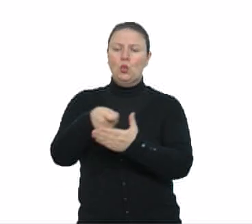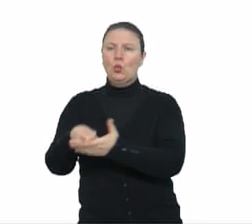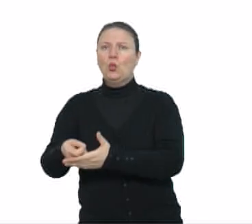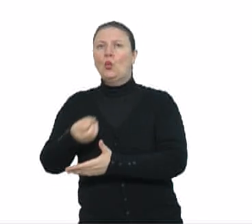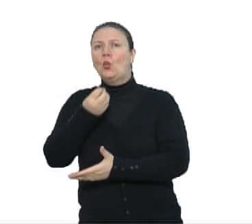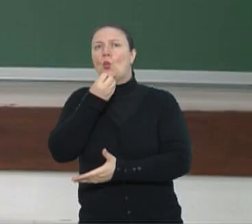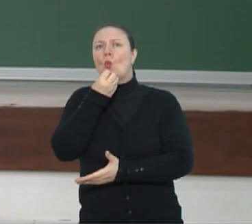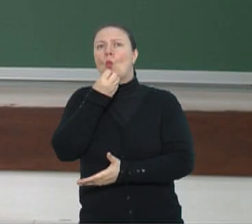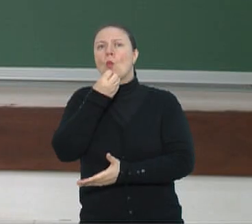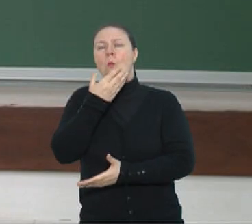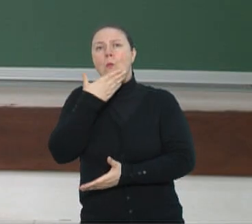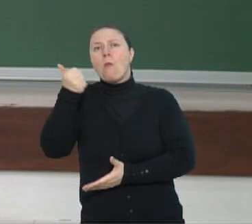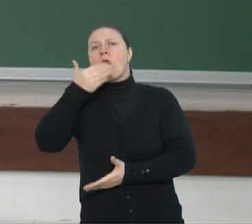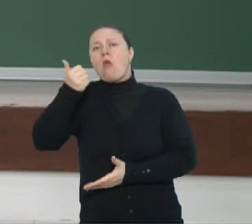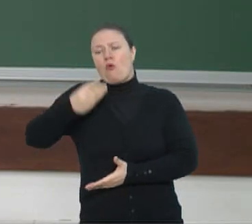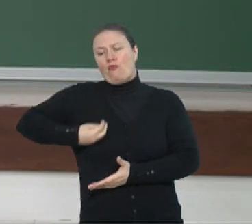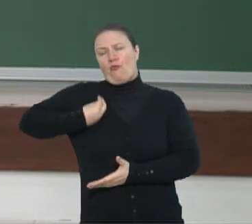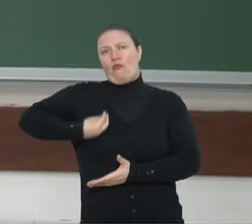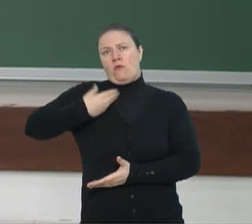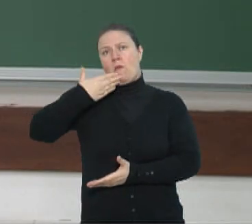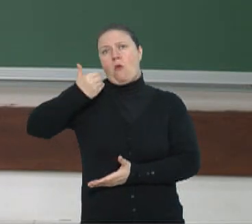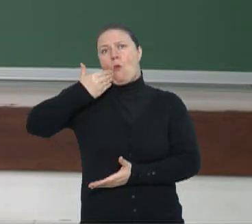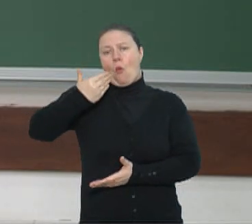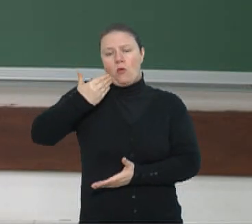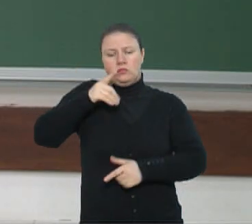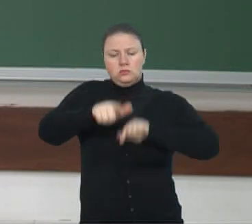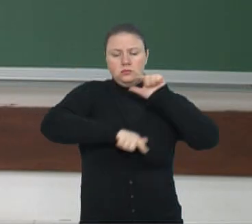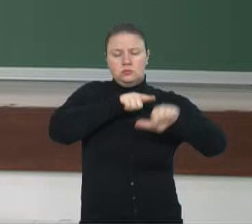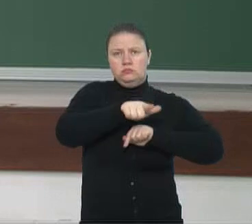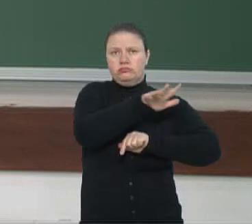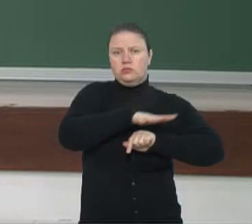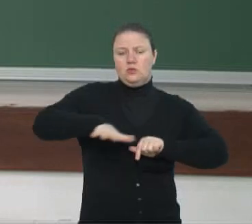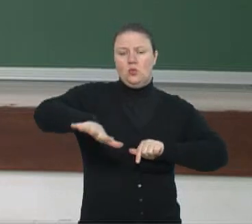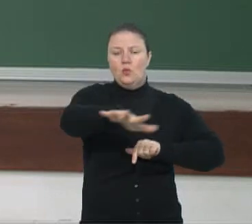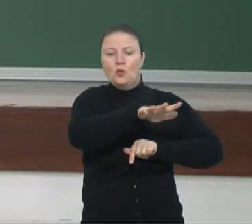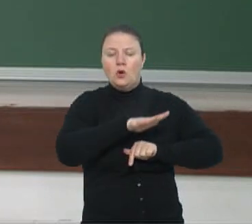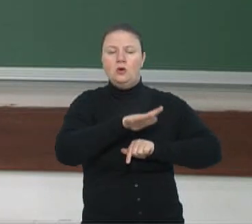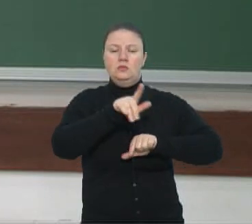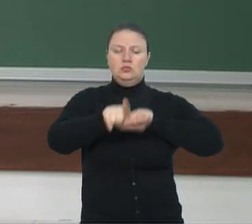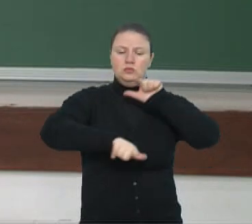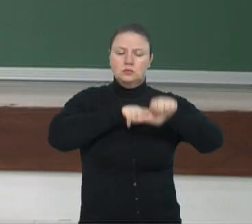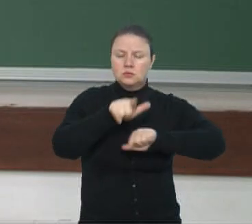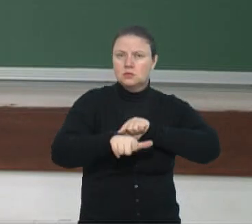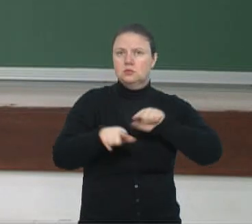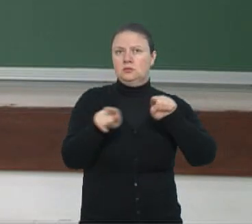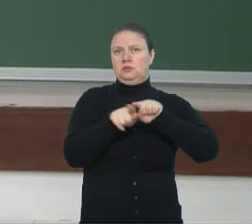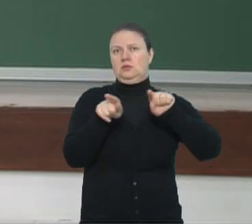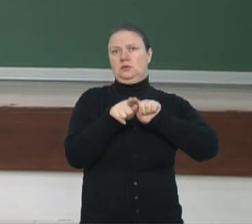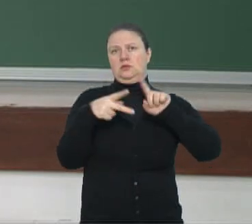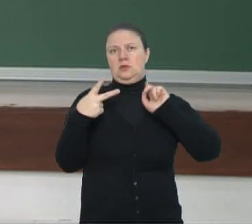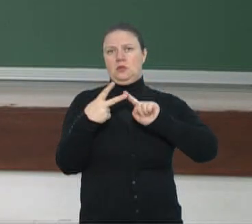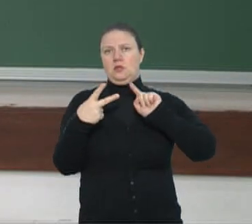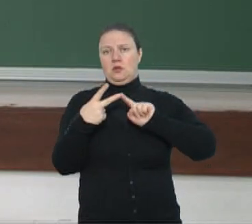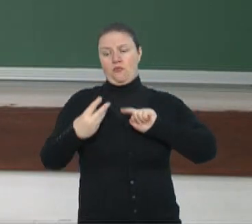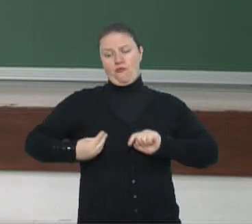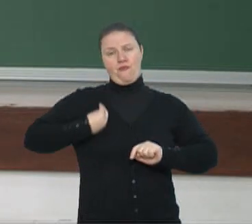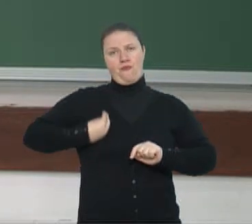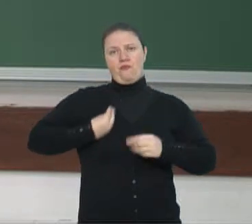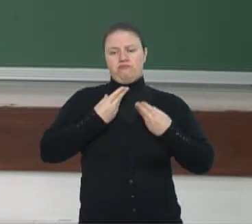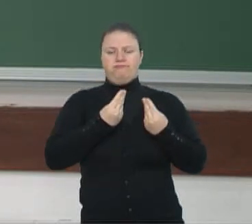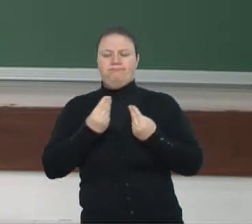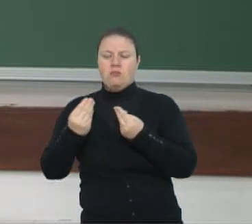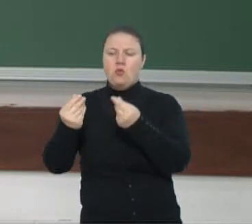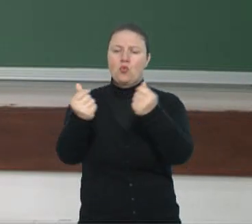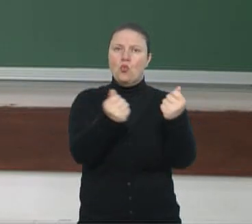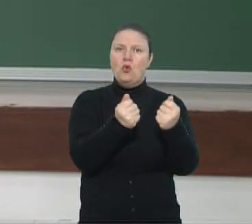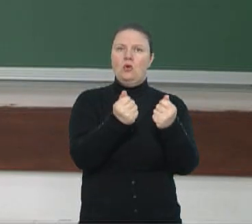Essas condições podem ser desde a remuneração, como melhorias no ambiente de trabalho, como também melhoria na condição de vida fora da